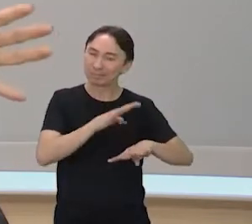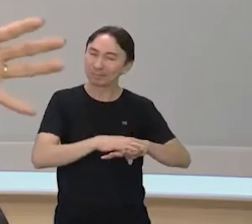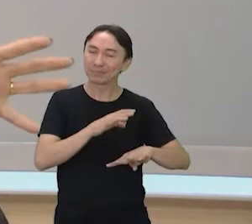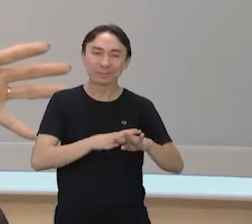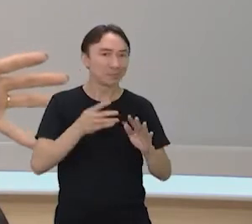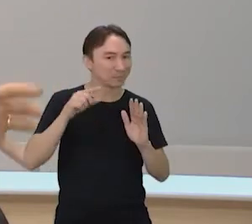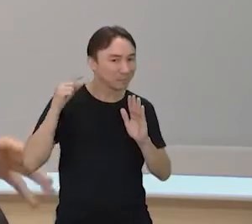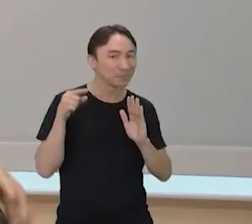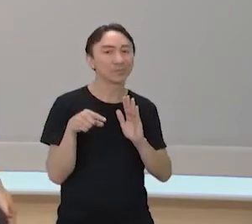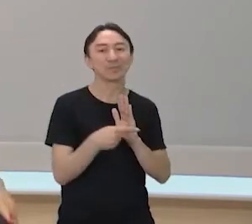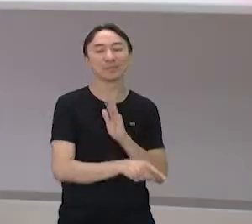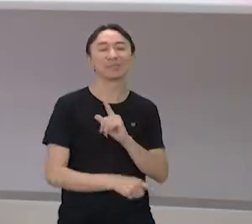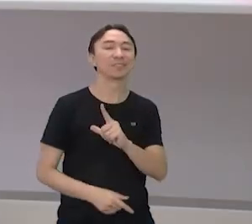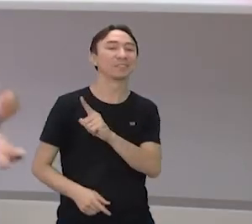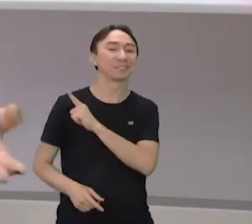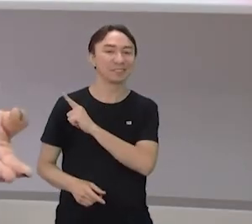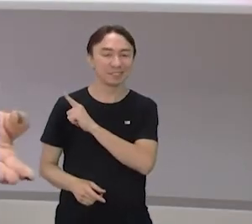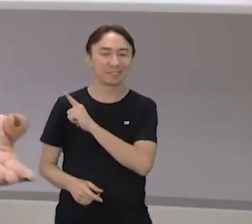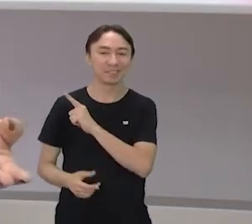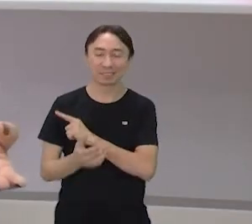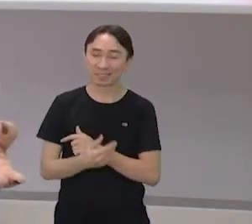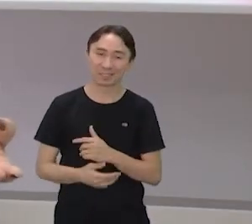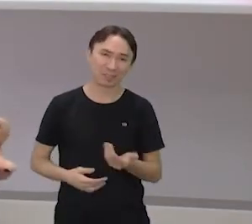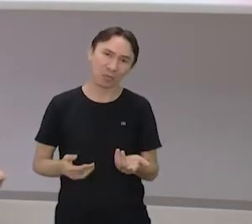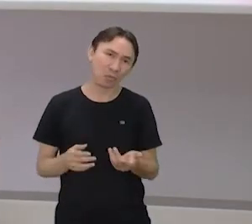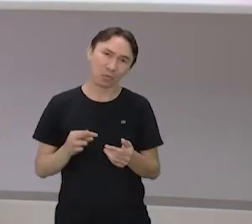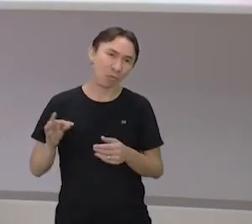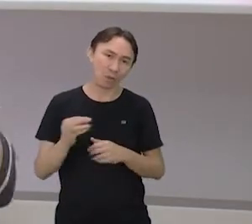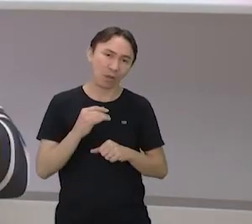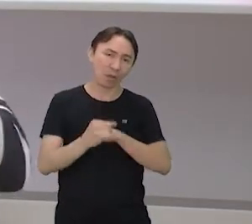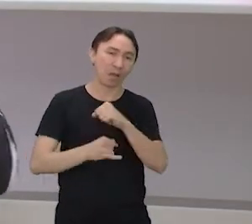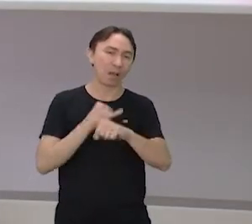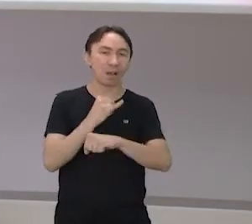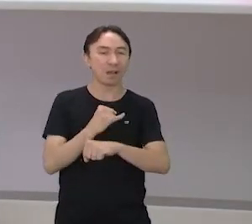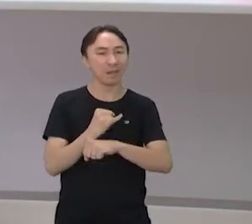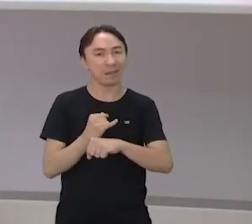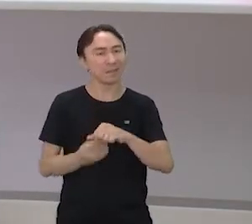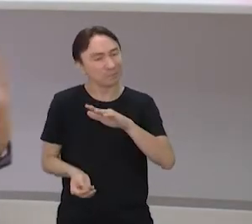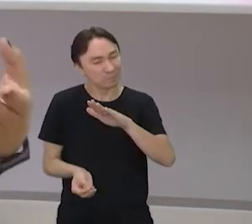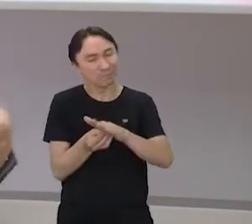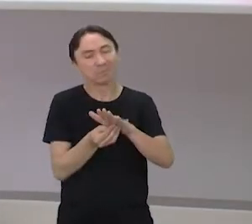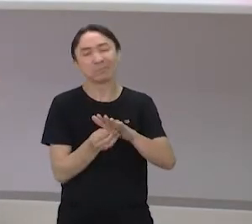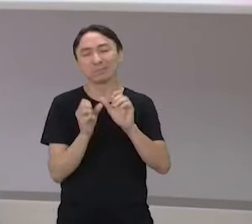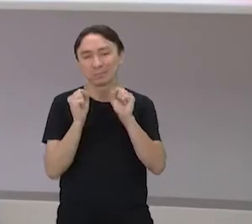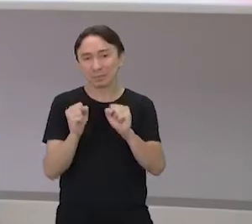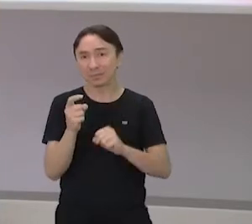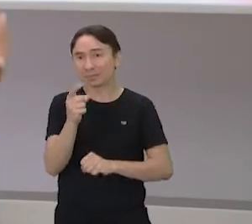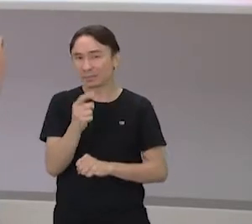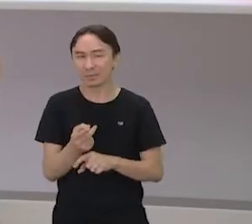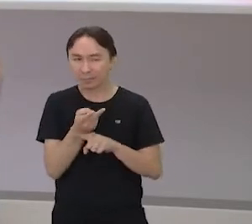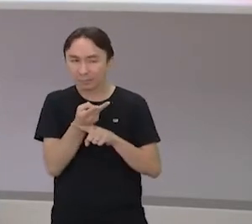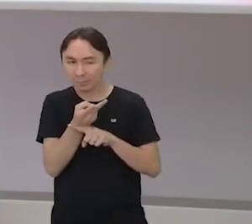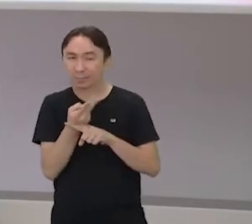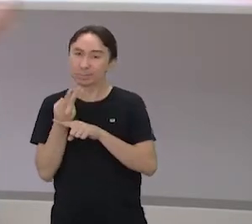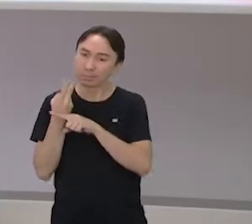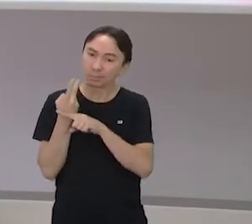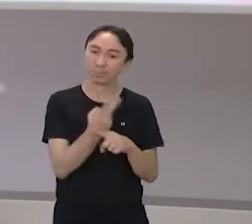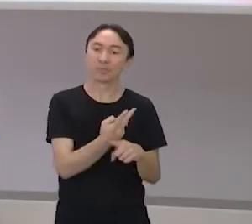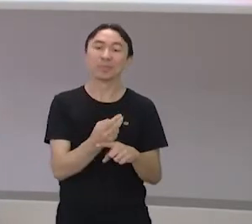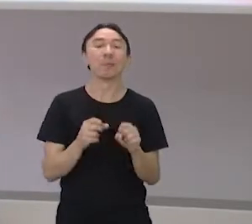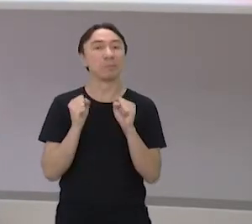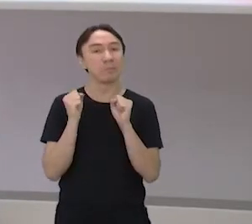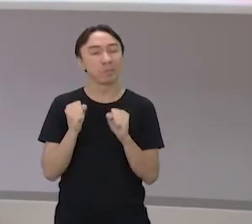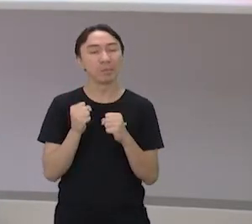fica a aula, eu acho. E as nossas aulas ficam no repositório, isso não impede que vocês procurem, que vocês vejam com os professores da escola para